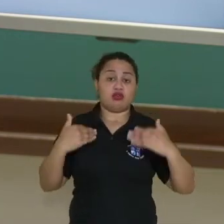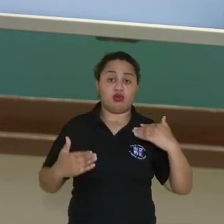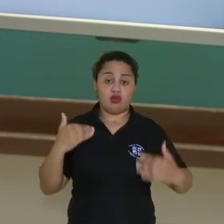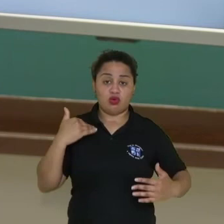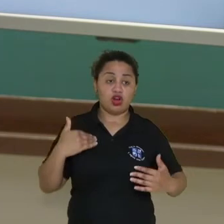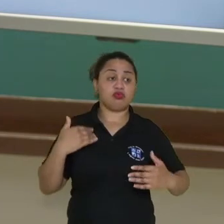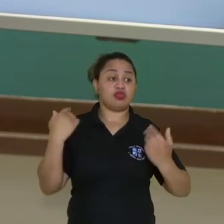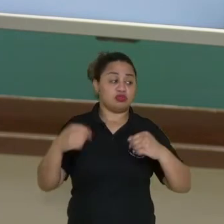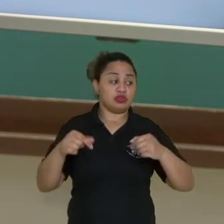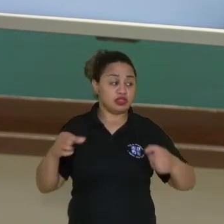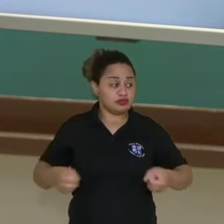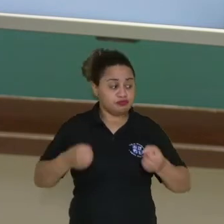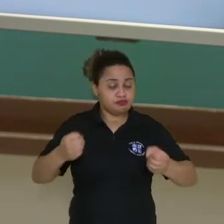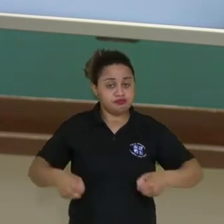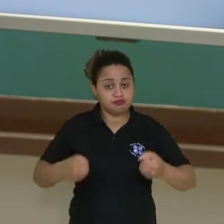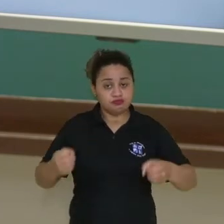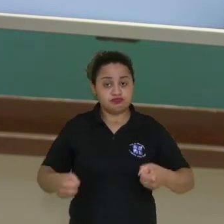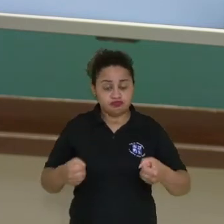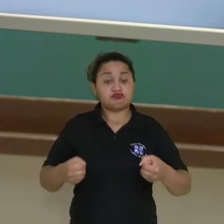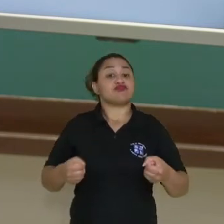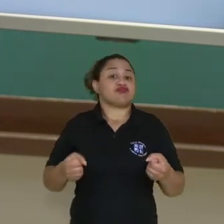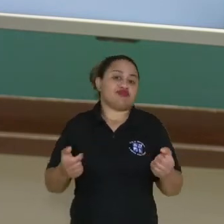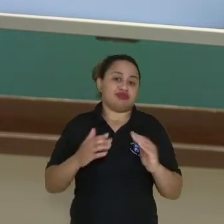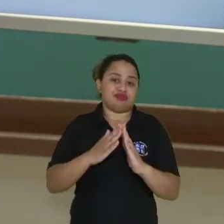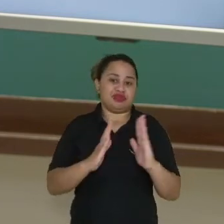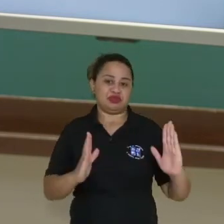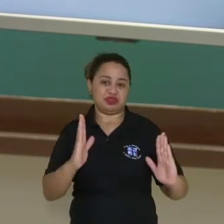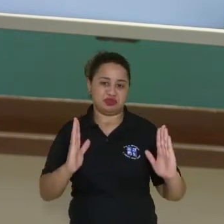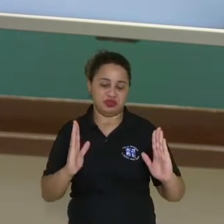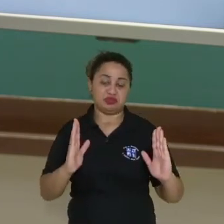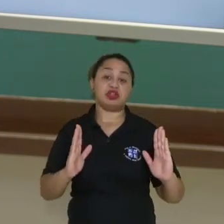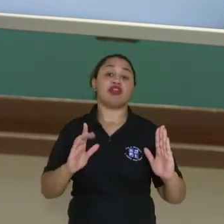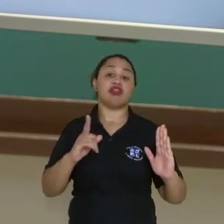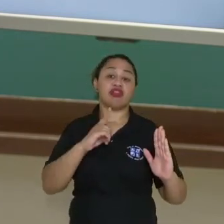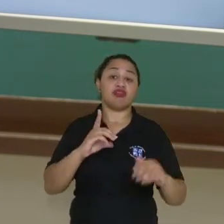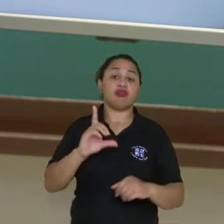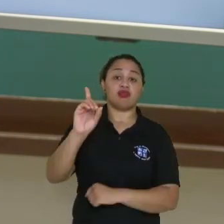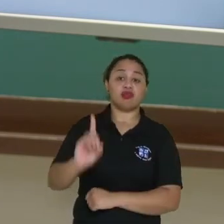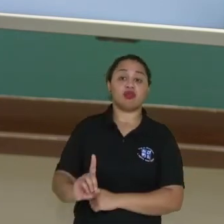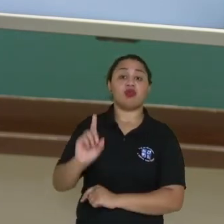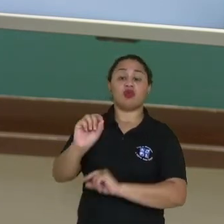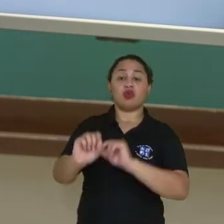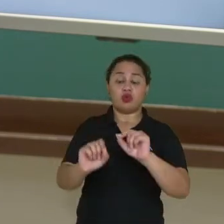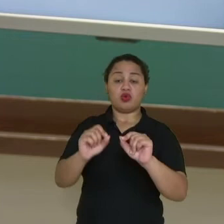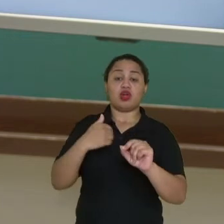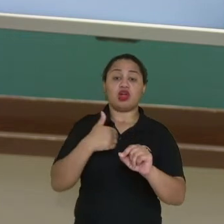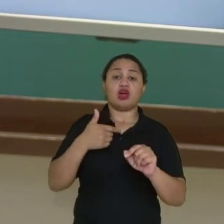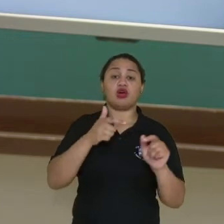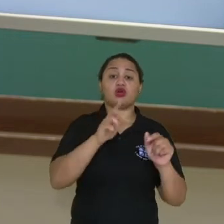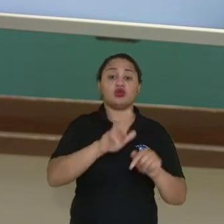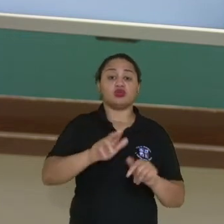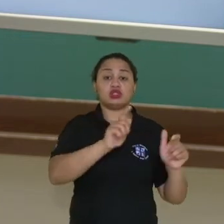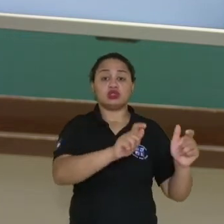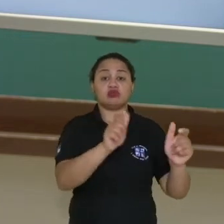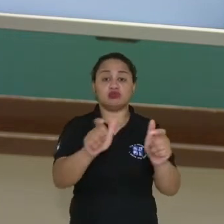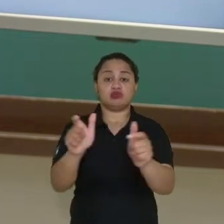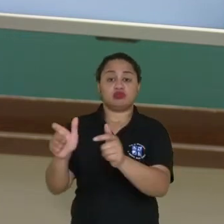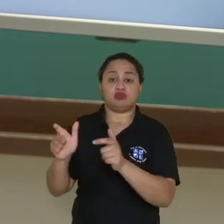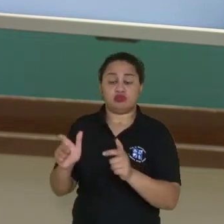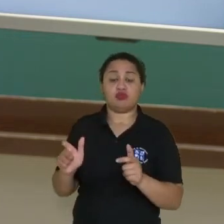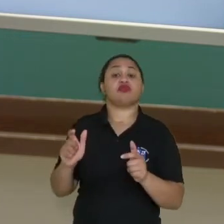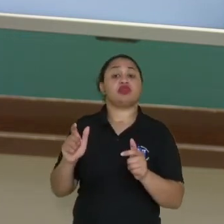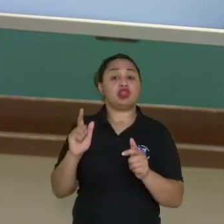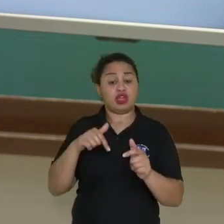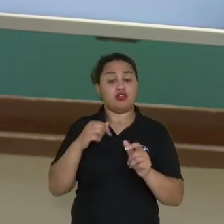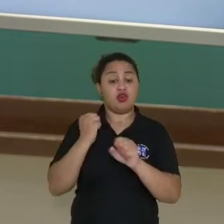usar uma cadeira de rodas, ainda que temporariamente, ela tem o direito, né, de ocupar os espaços que tenham